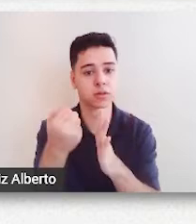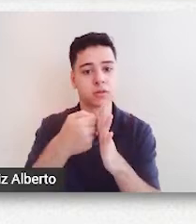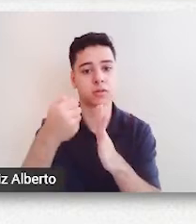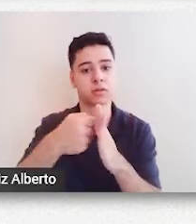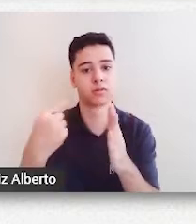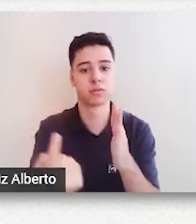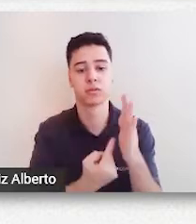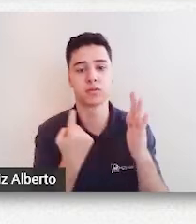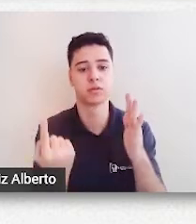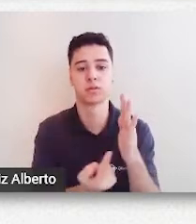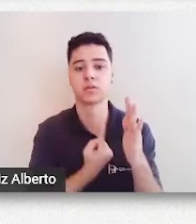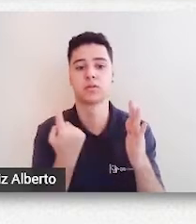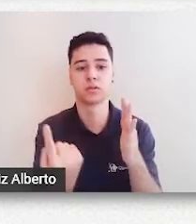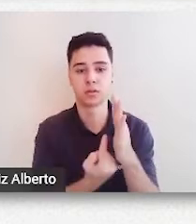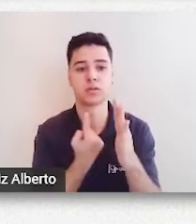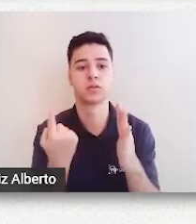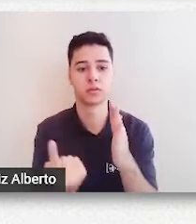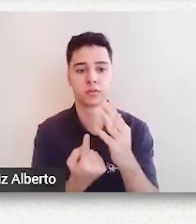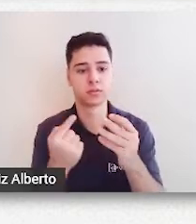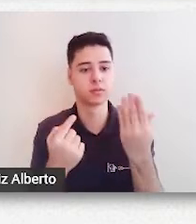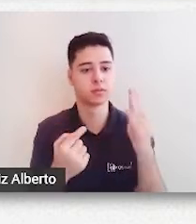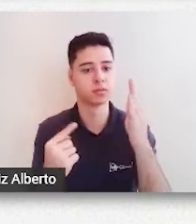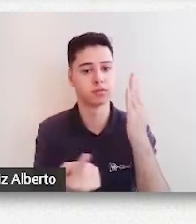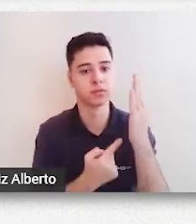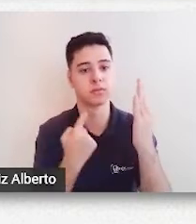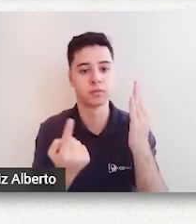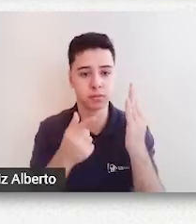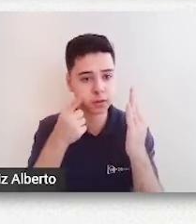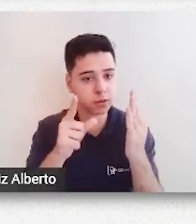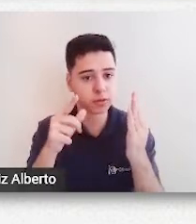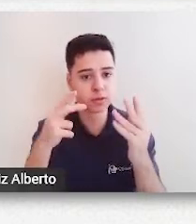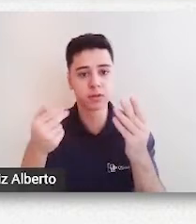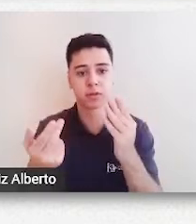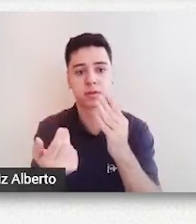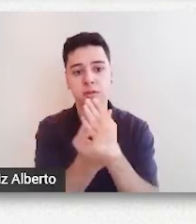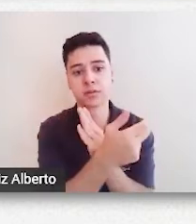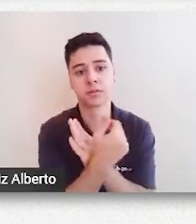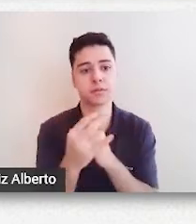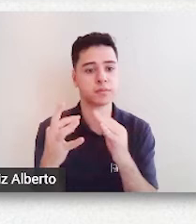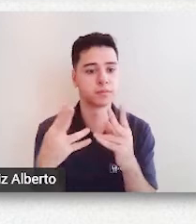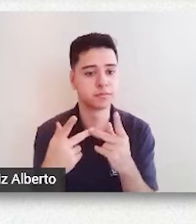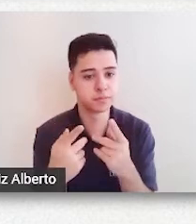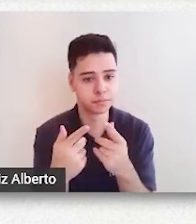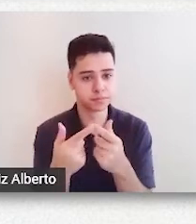girando, né, a madeira, ele vai girando a imagem para ele conseguir,